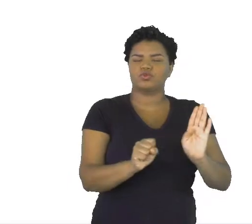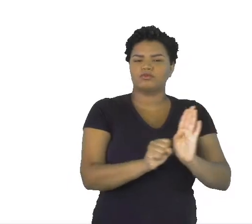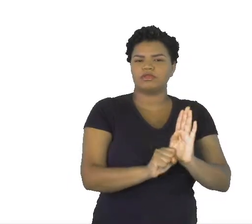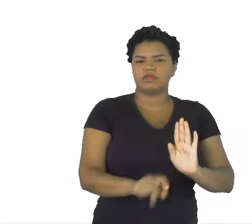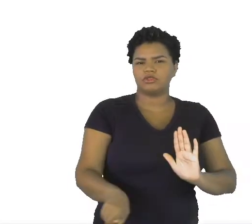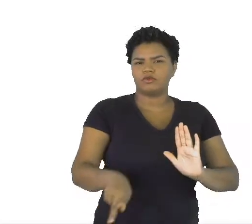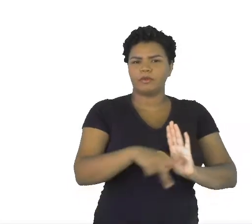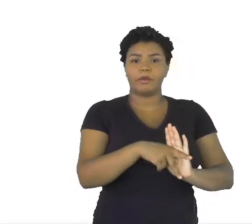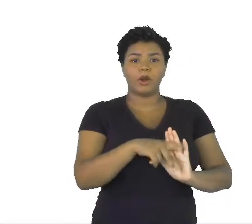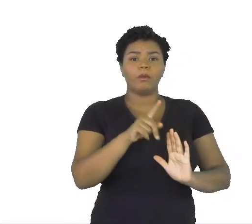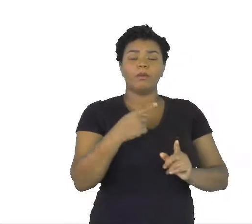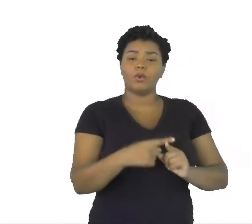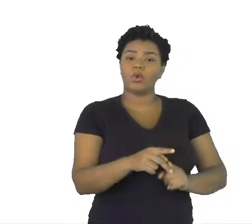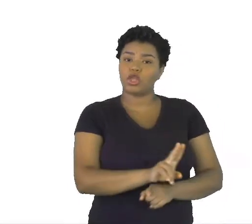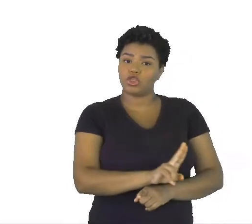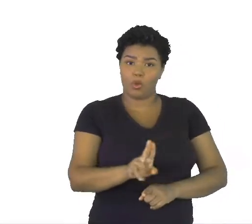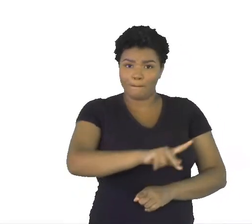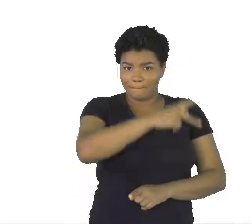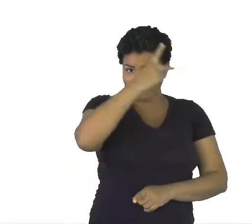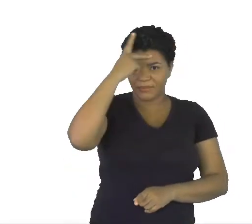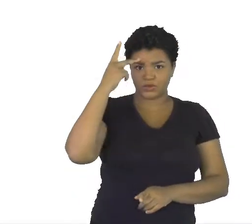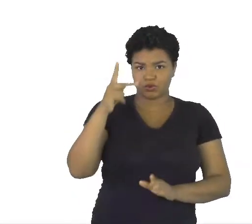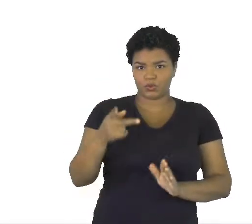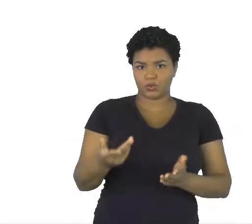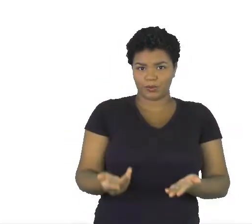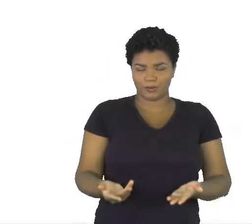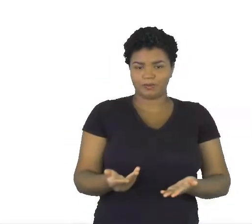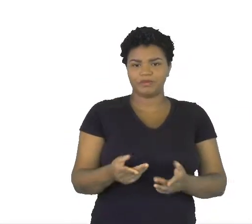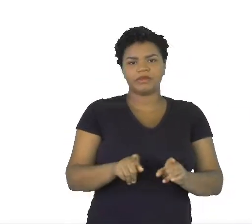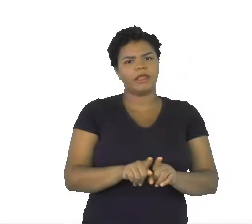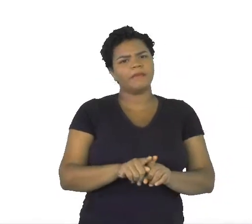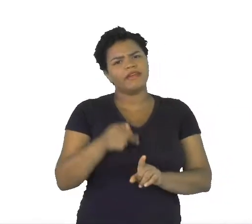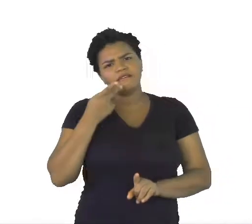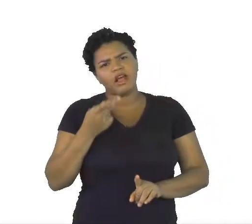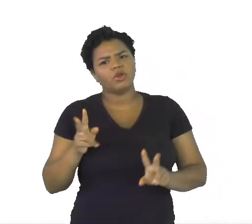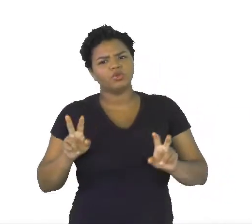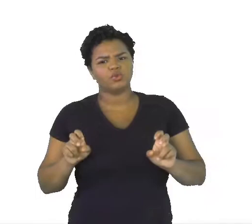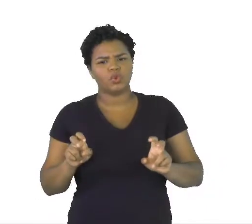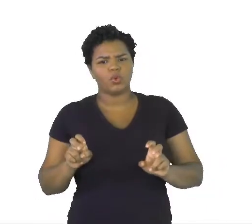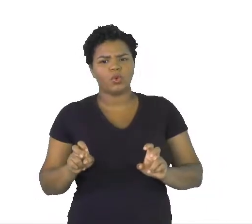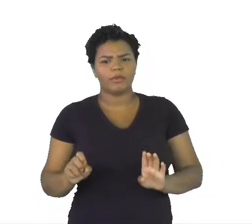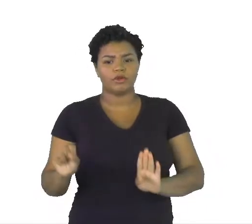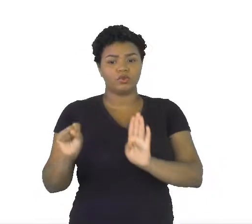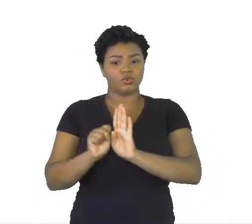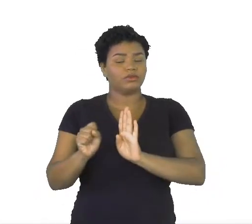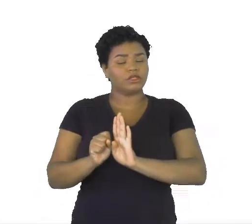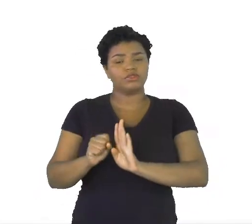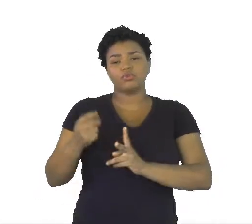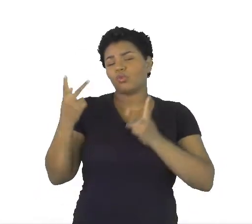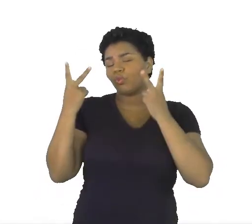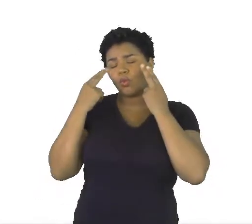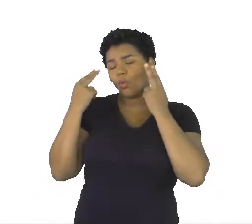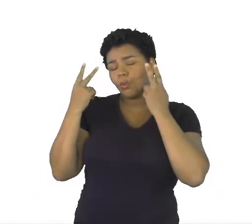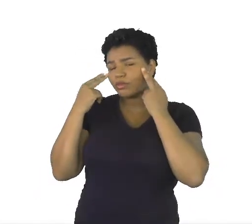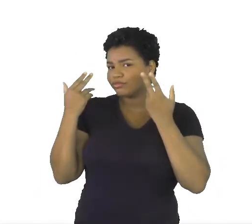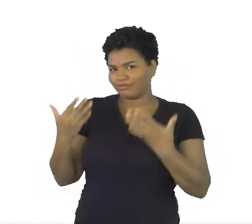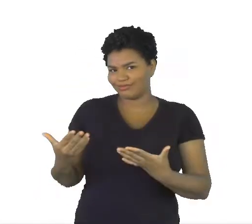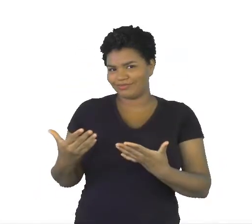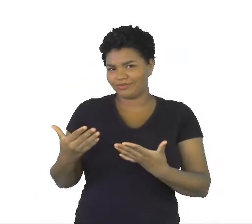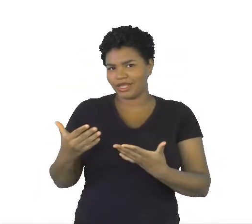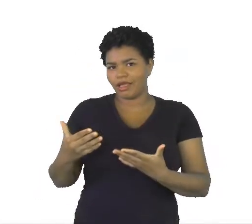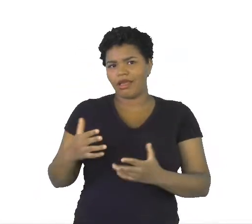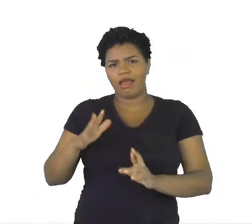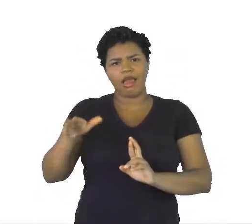próprios porque são nome de pessoas. E ela também comentou sobre os substantivos comuns, que refere-se de modo em geral